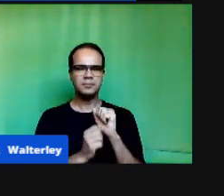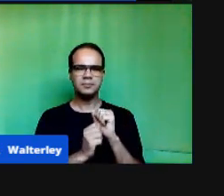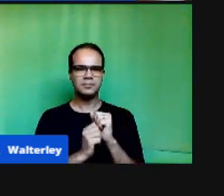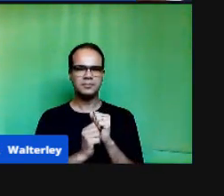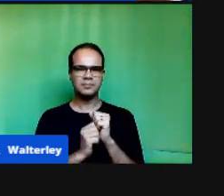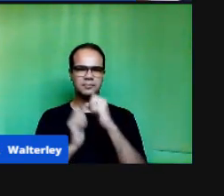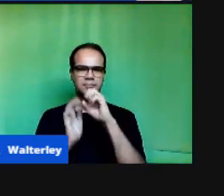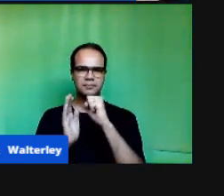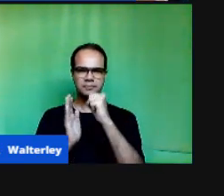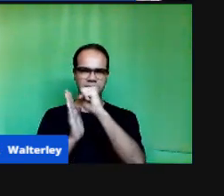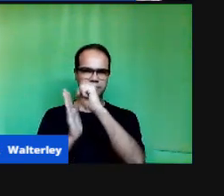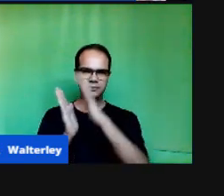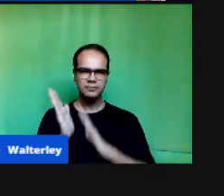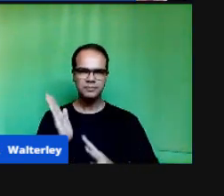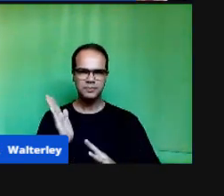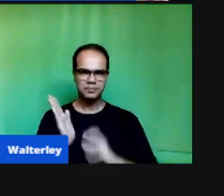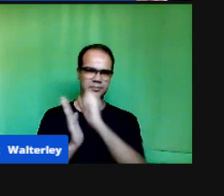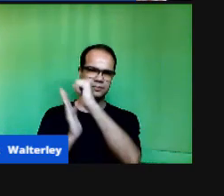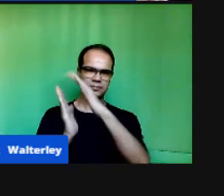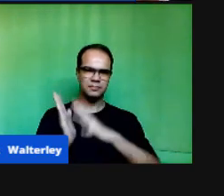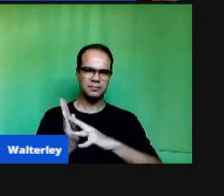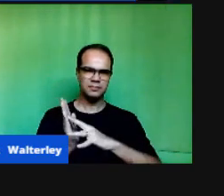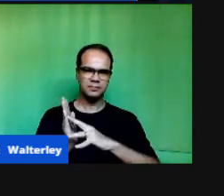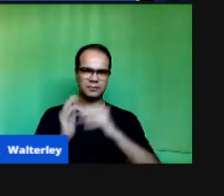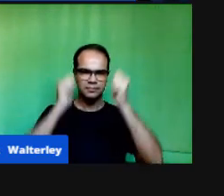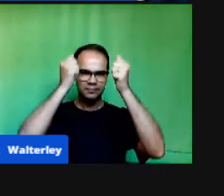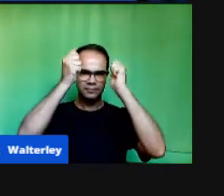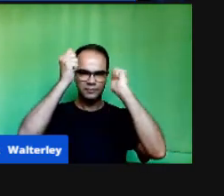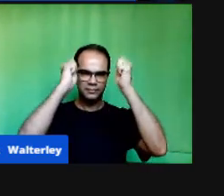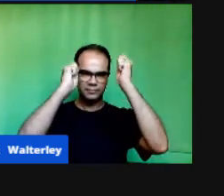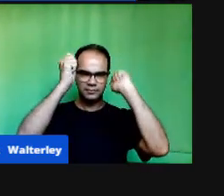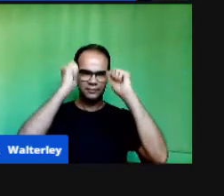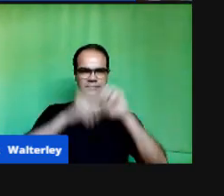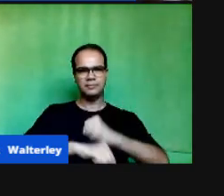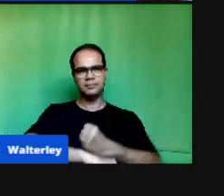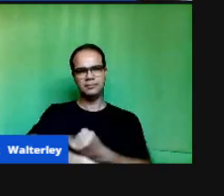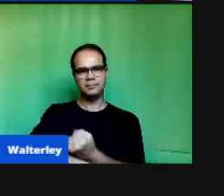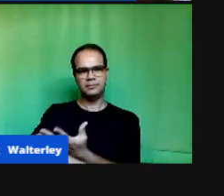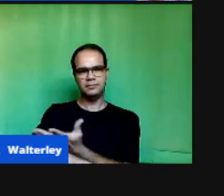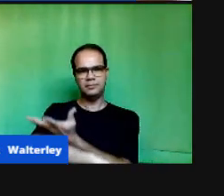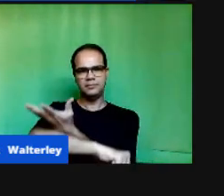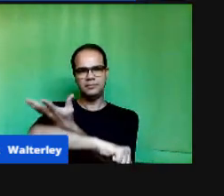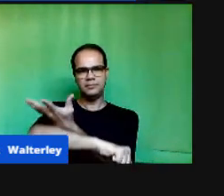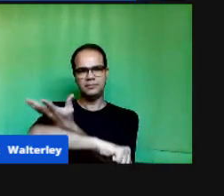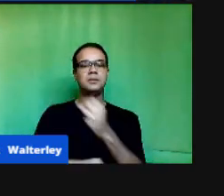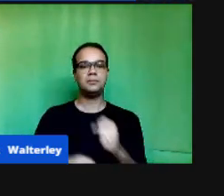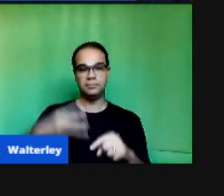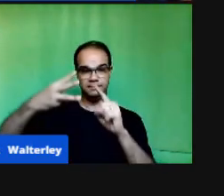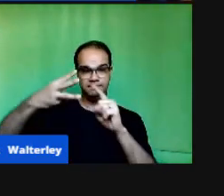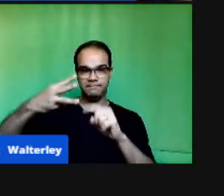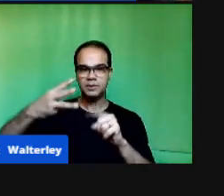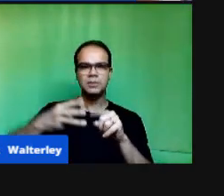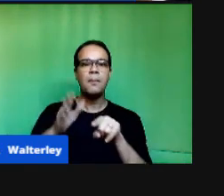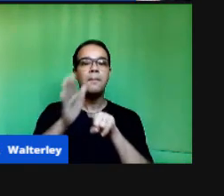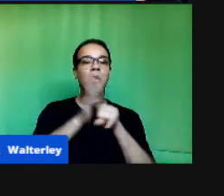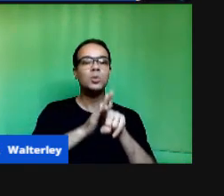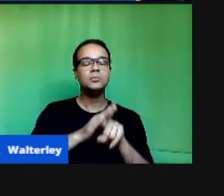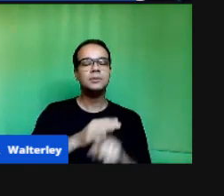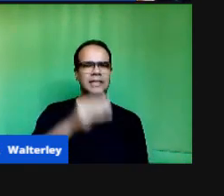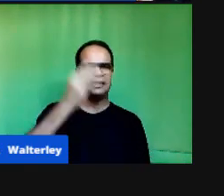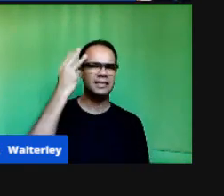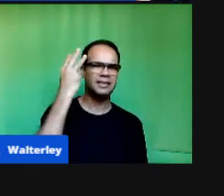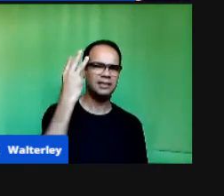inteligência emocional, tá bom? Quais as 3 coisas que você mais critica? Anota aí.